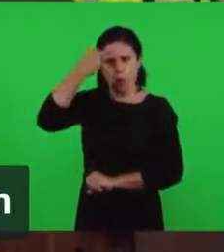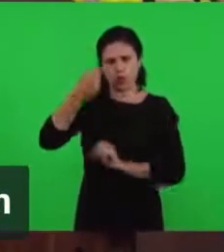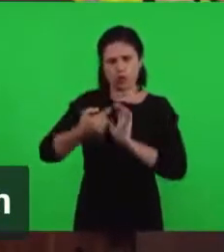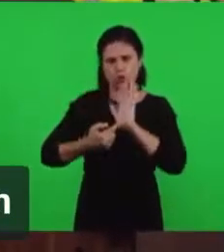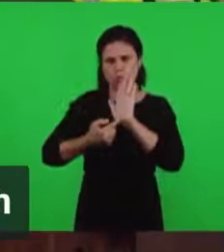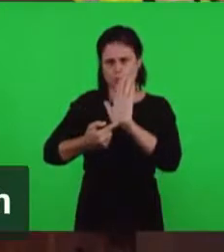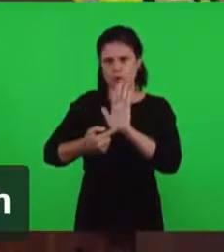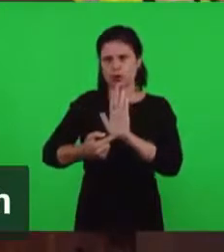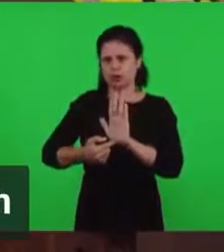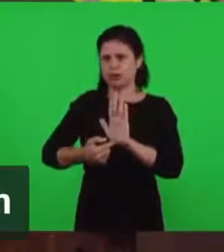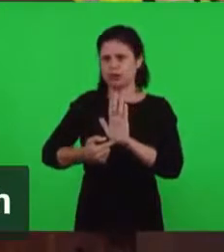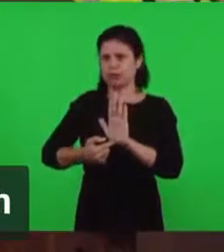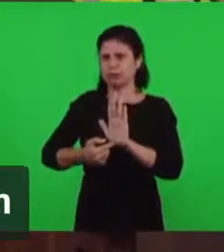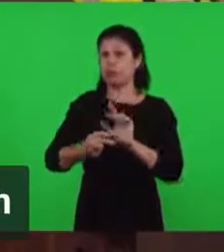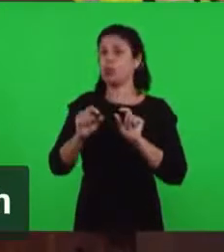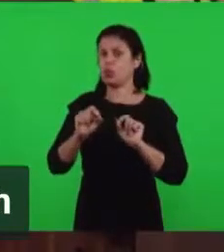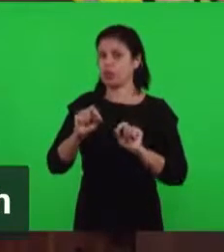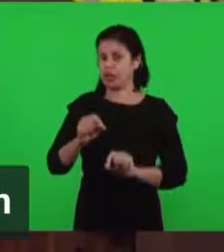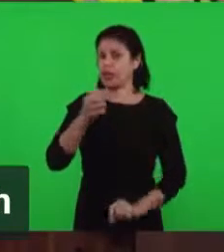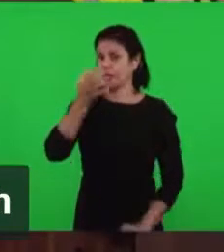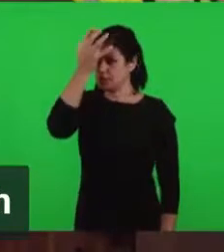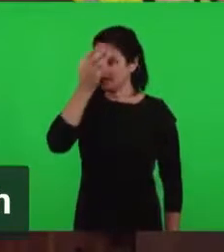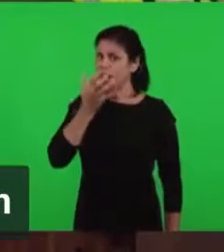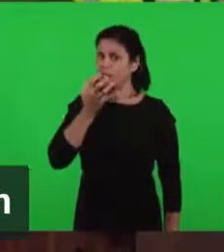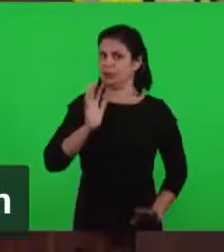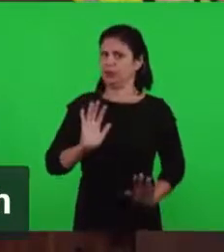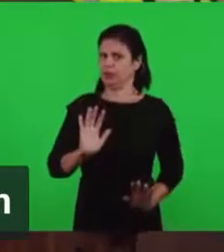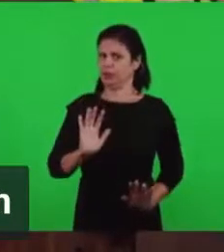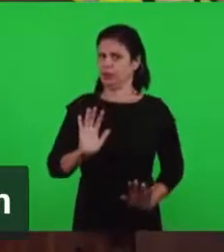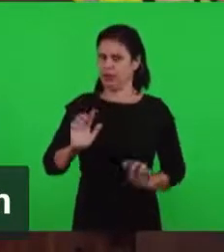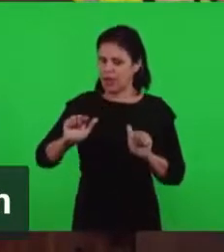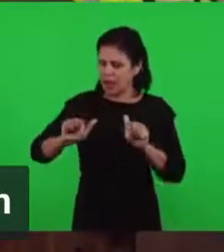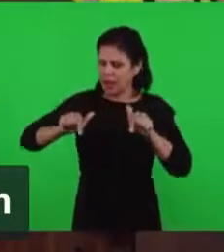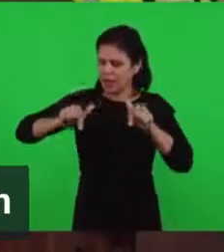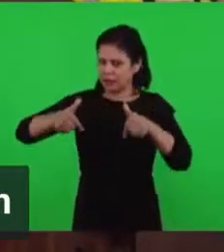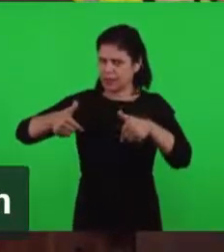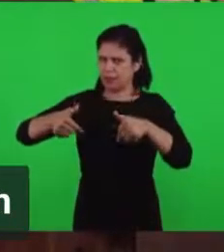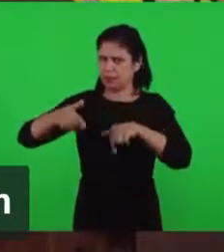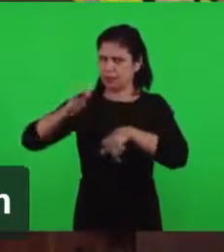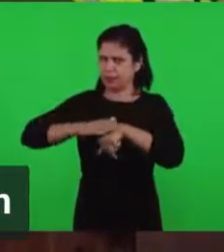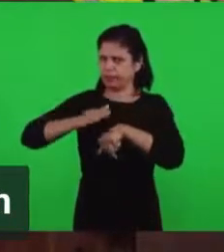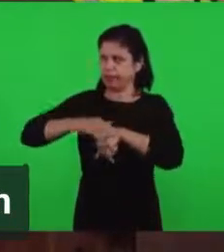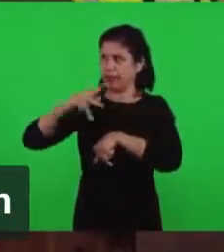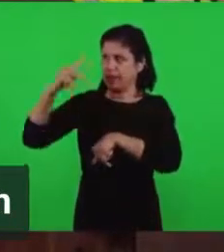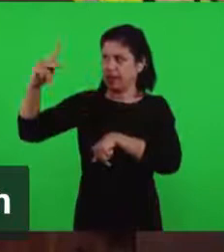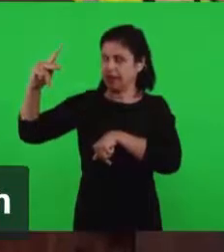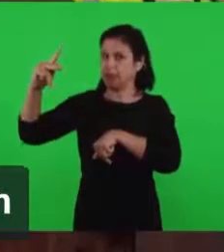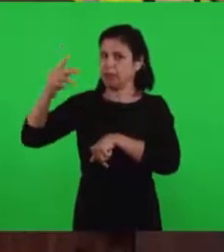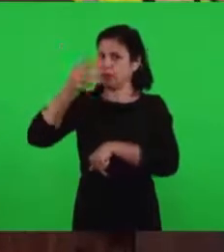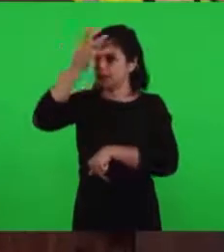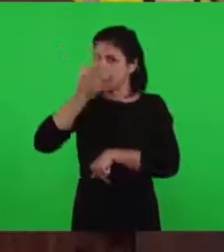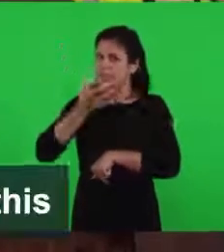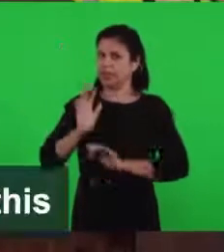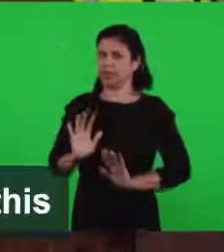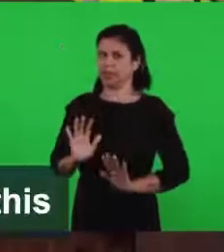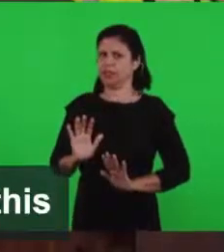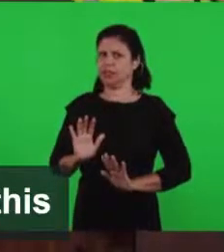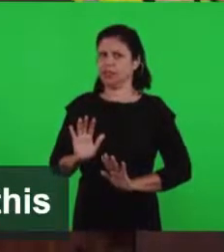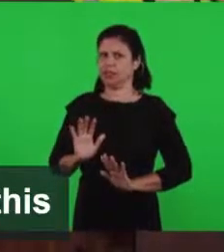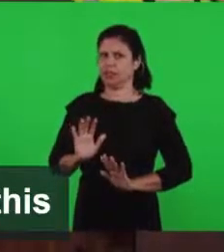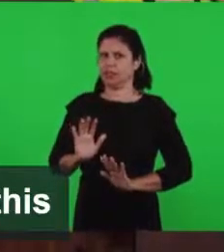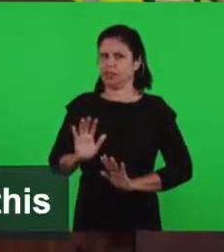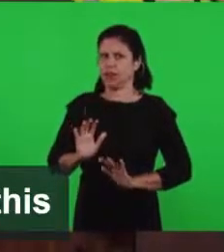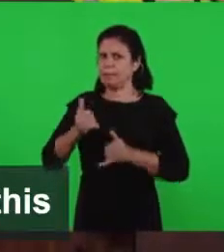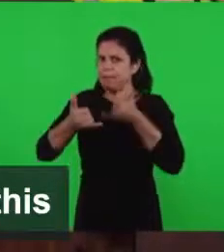piedade da sua dos seus atos para com a igreja para o